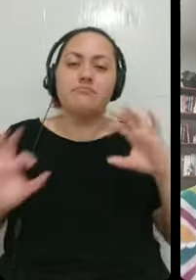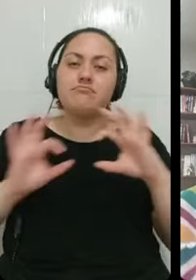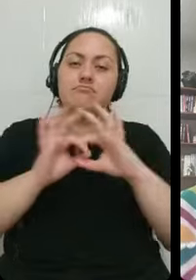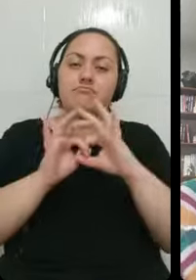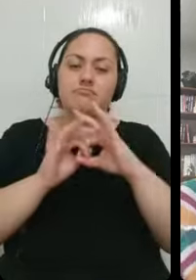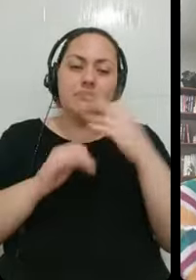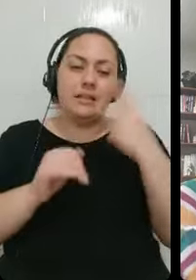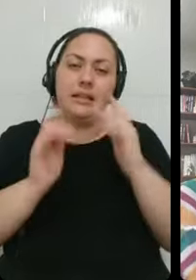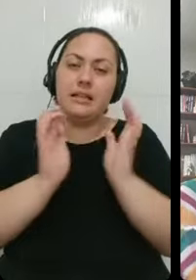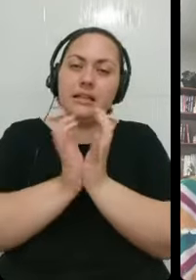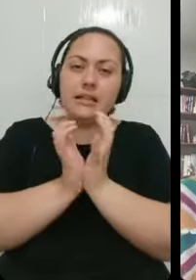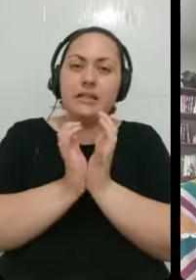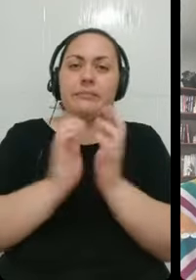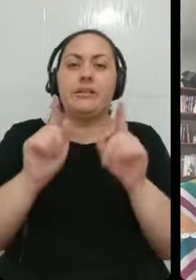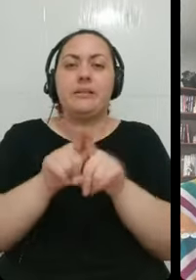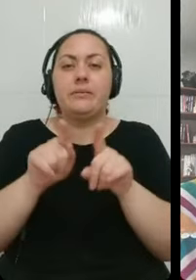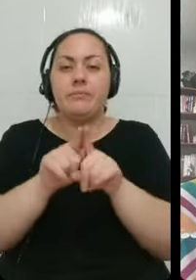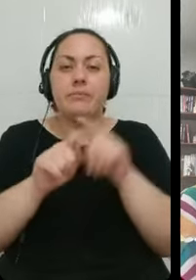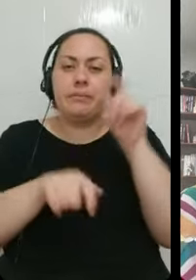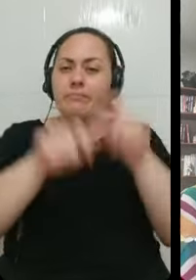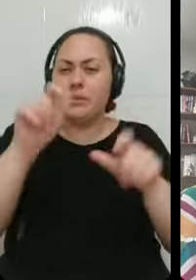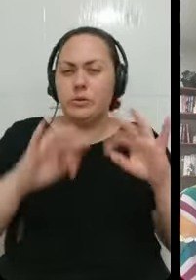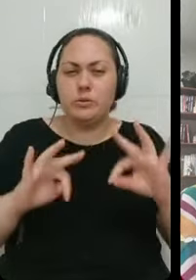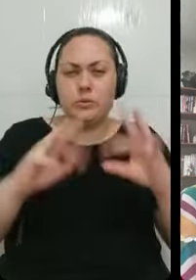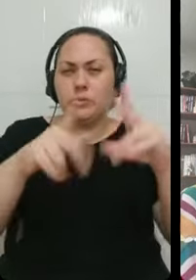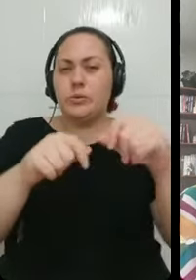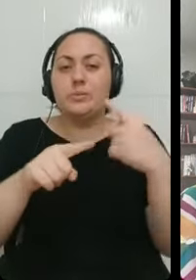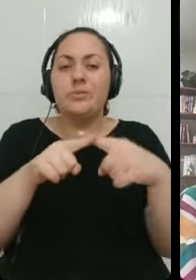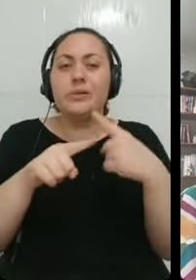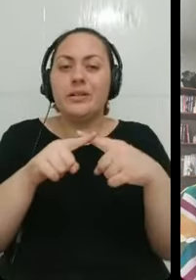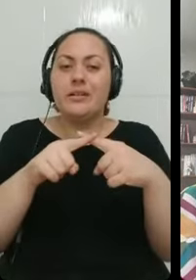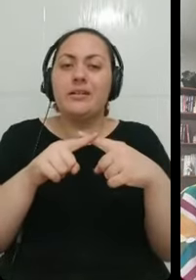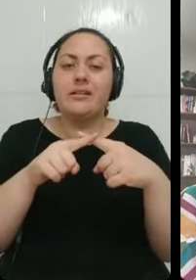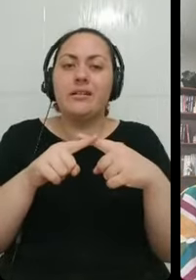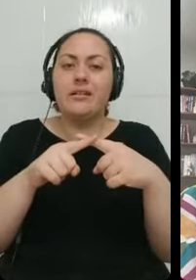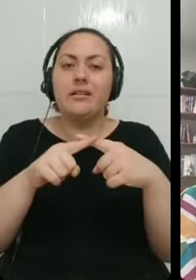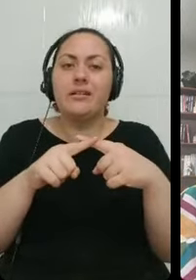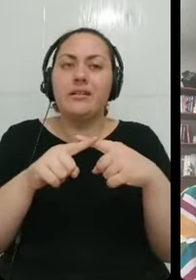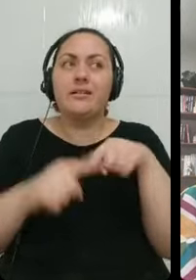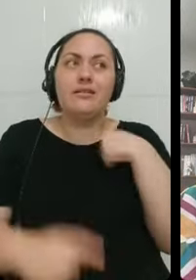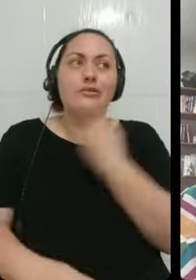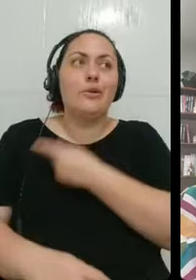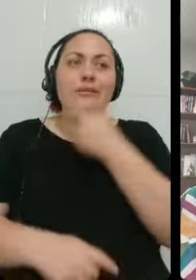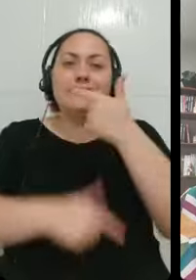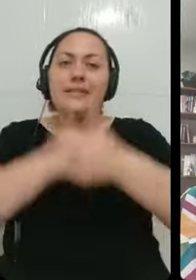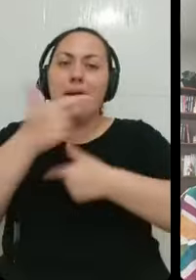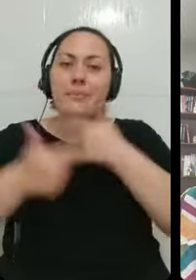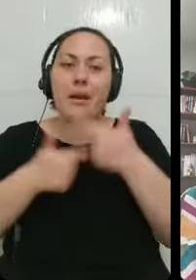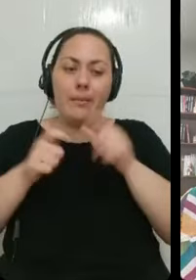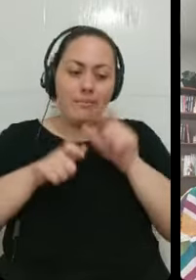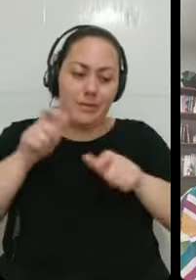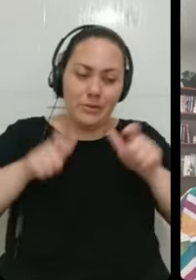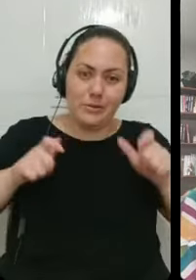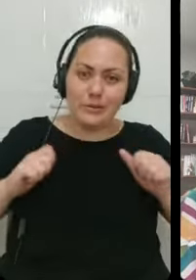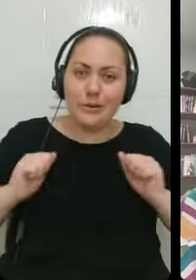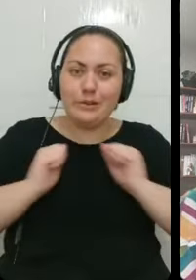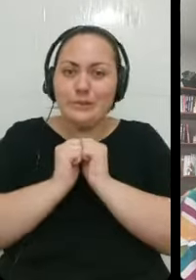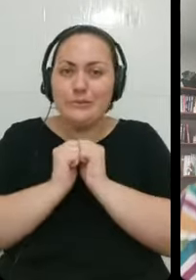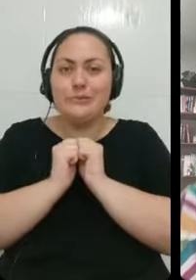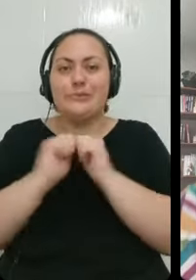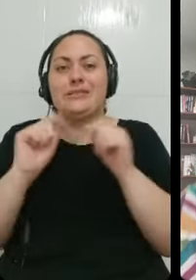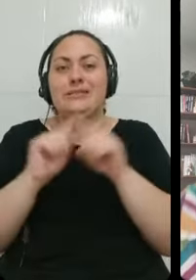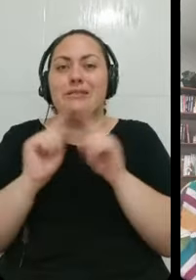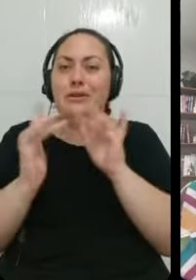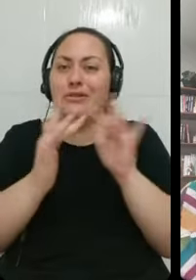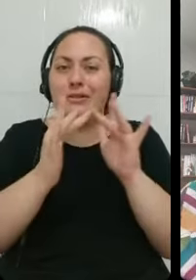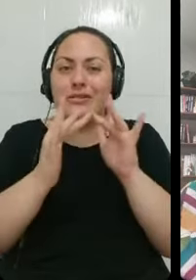gente tem com todas as pessoas, né, que a gente trabalha, né, que a gente leva nossas ações, né, tanto